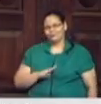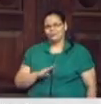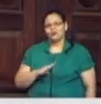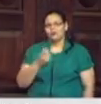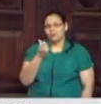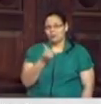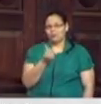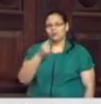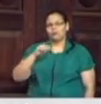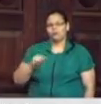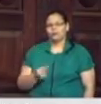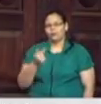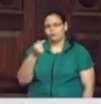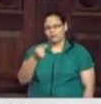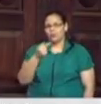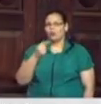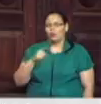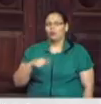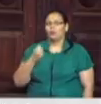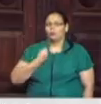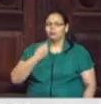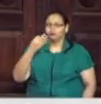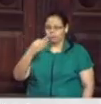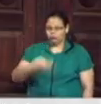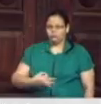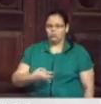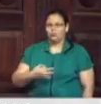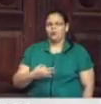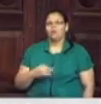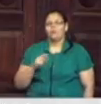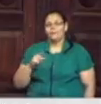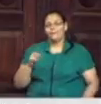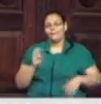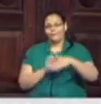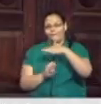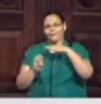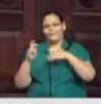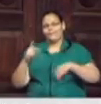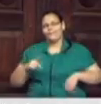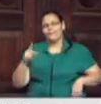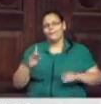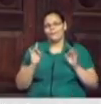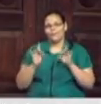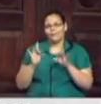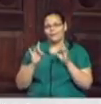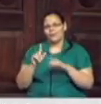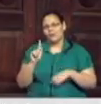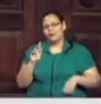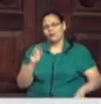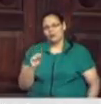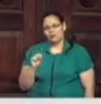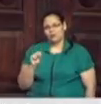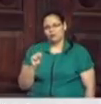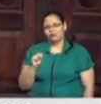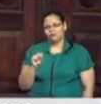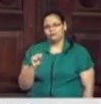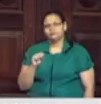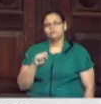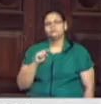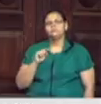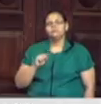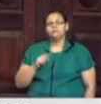6,7 é o número certo do quanto a Petrobras vende o gás para o que ela